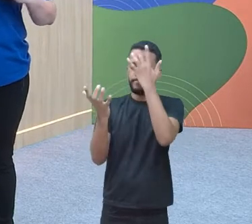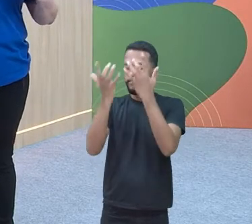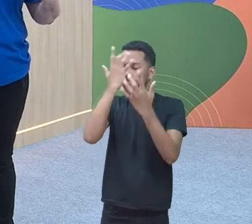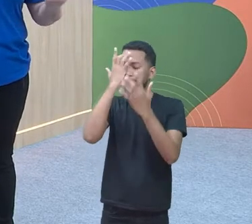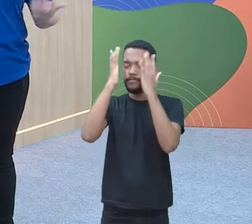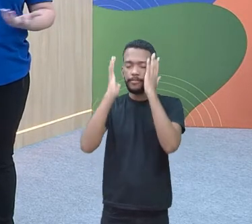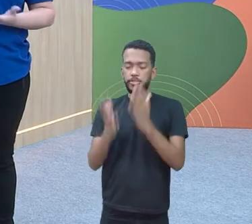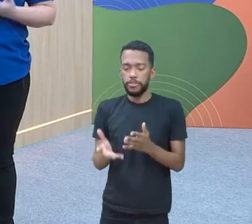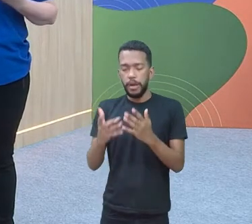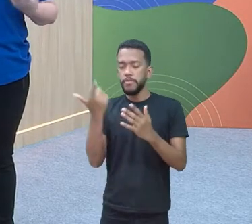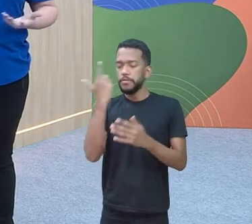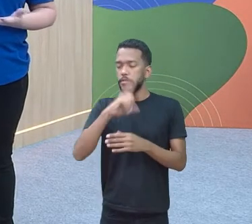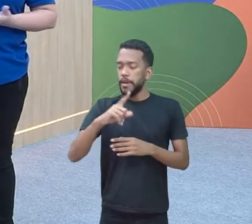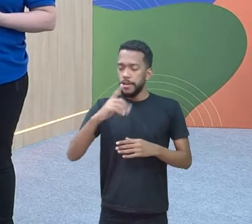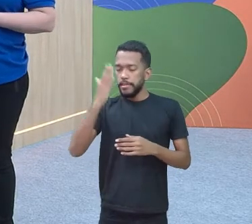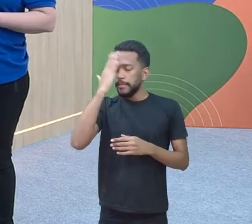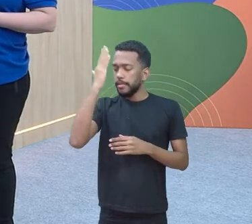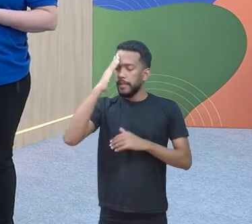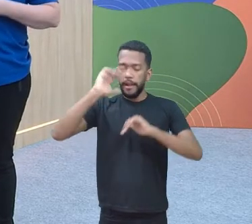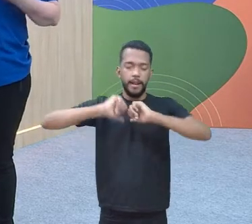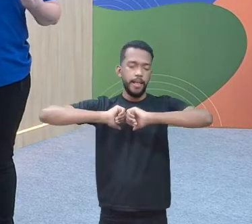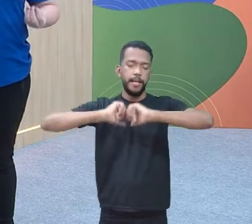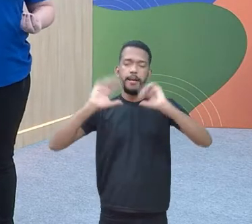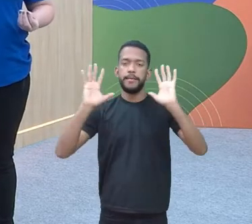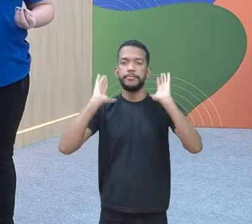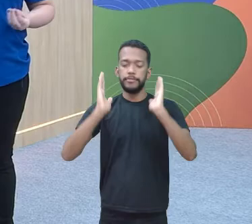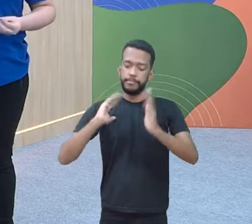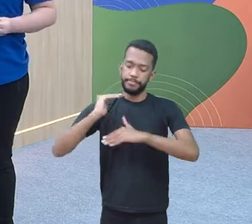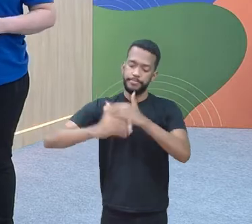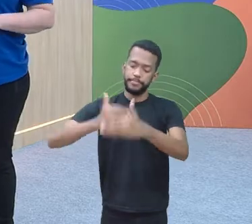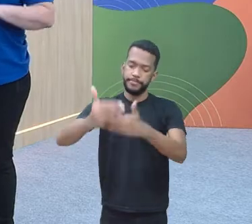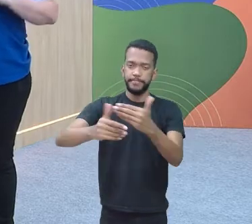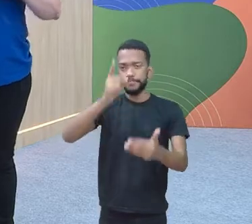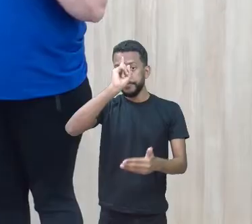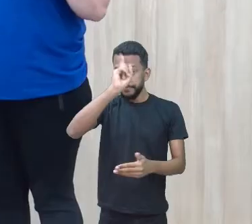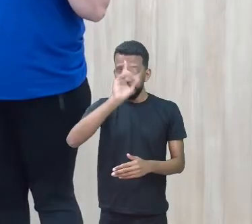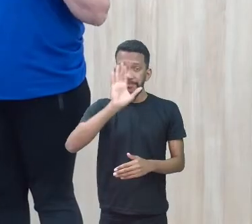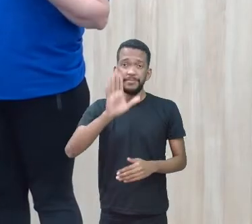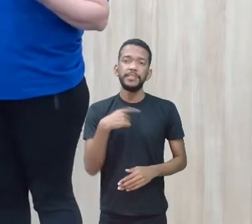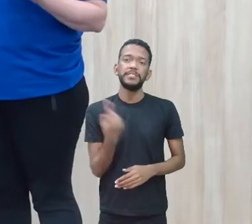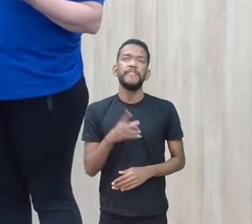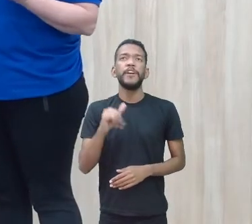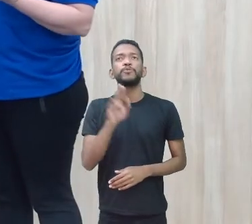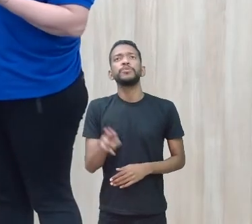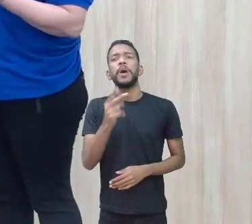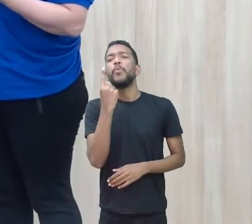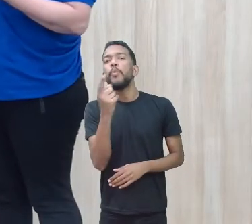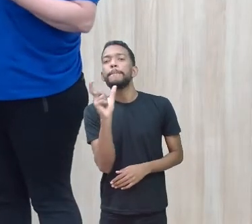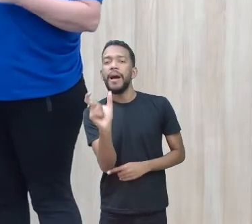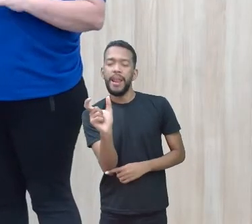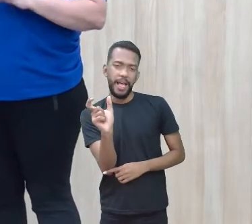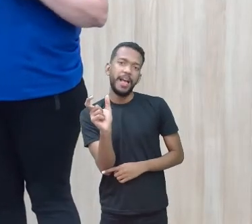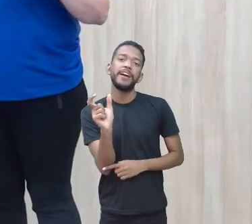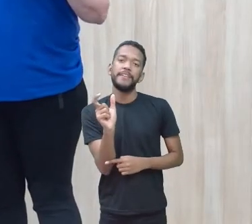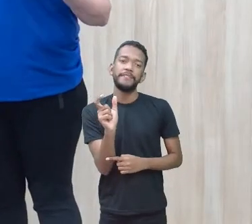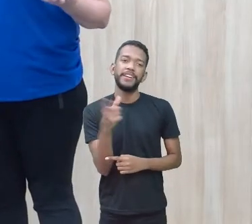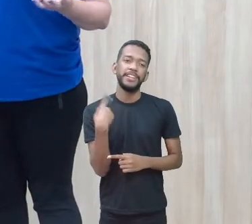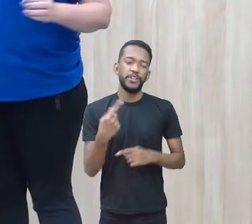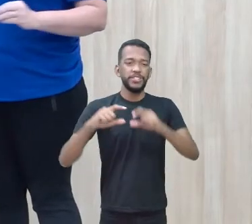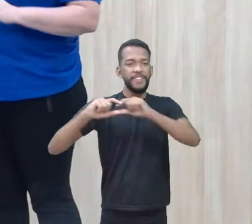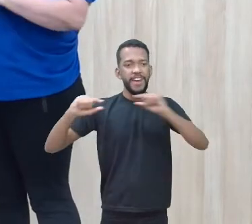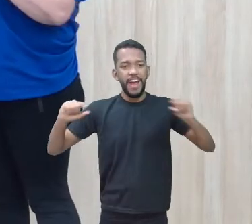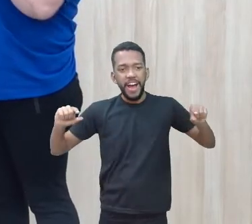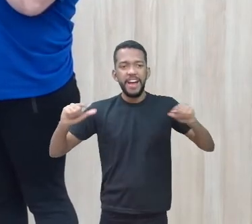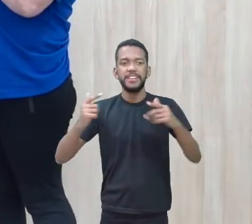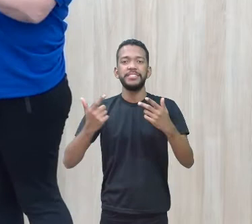vão tomando parte do nosso repertório no dia a dia. E ao invés de usarmos uma palavra na nossa